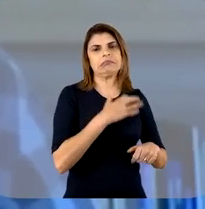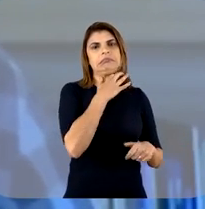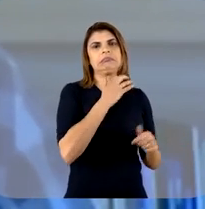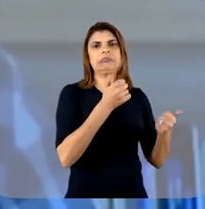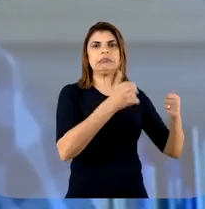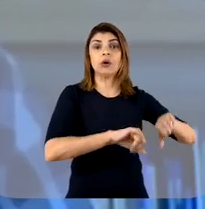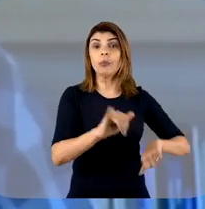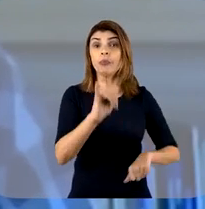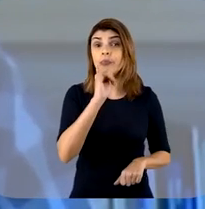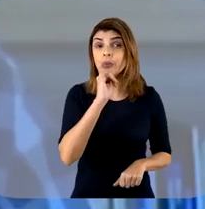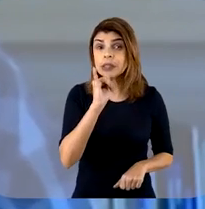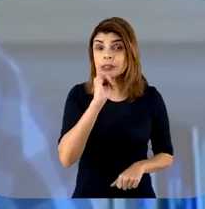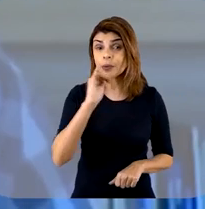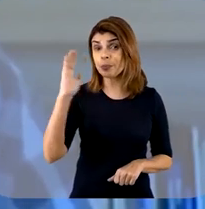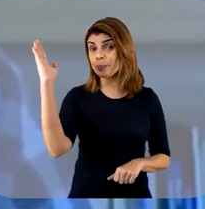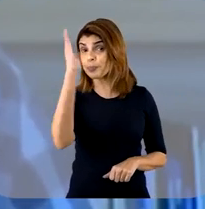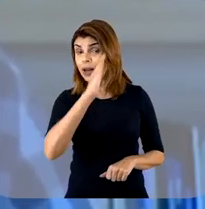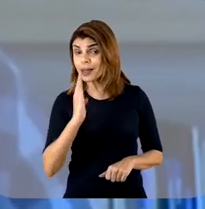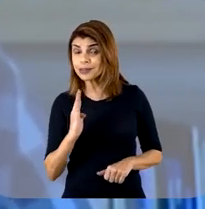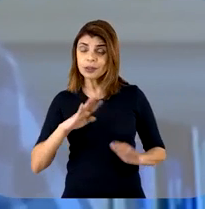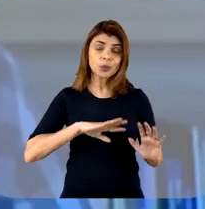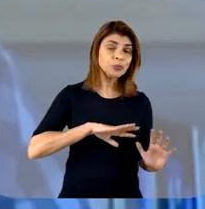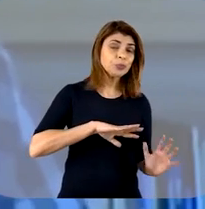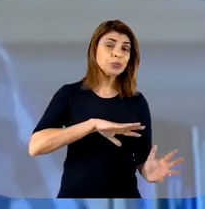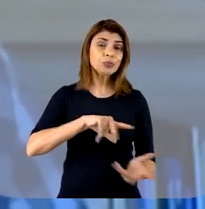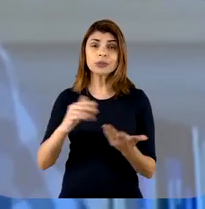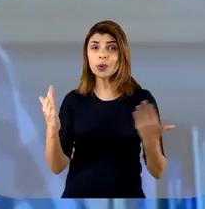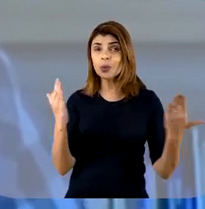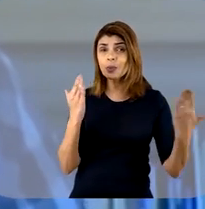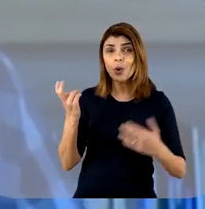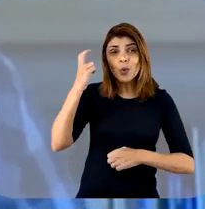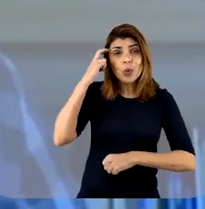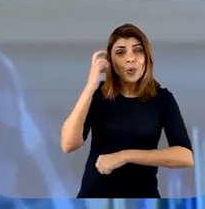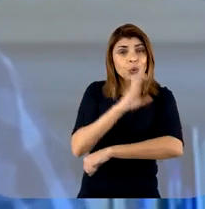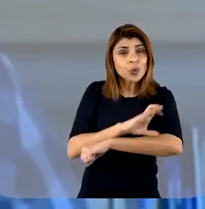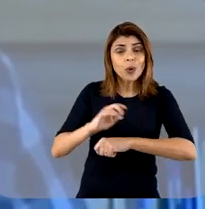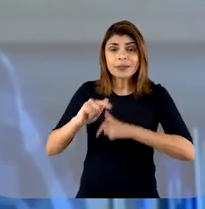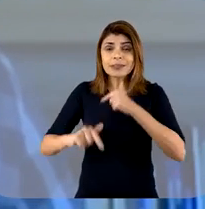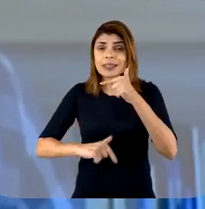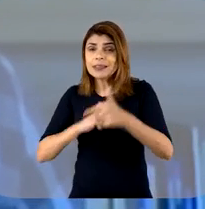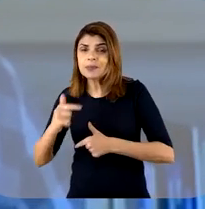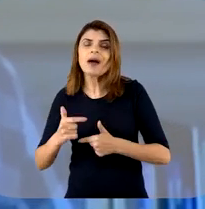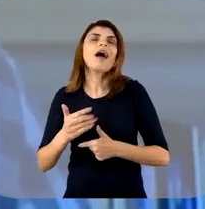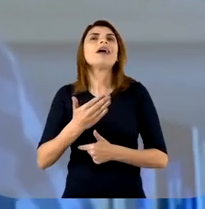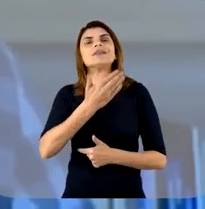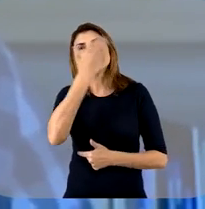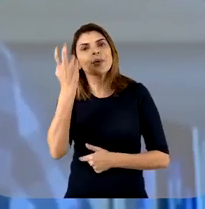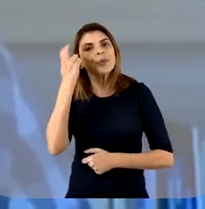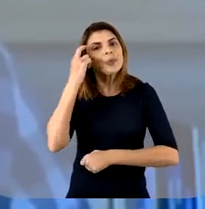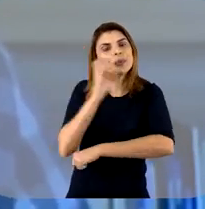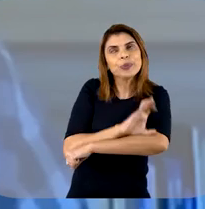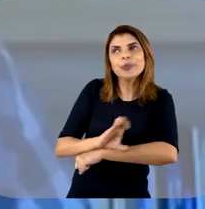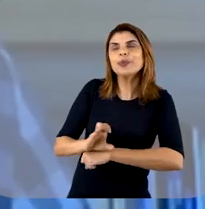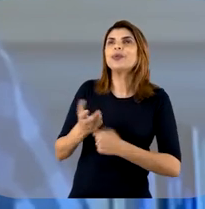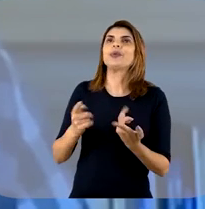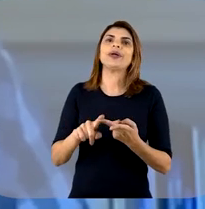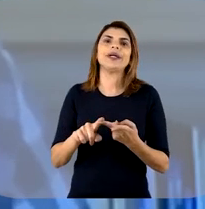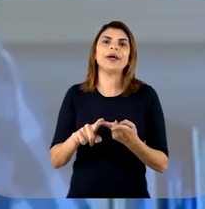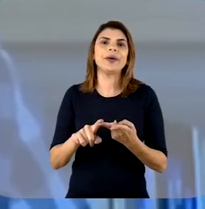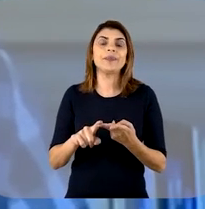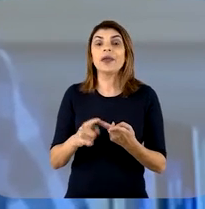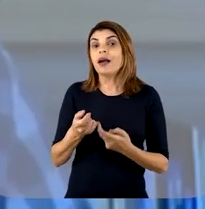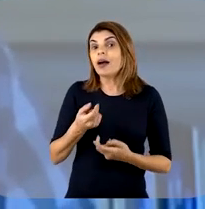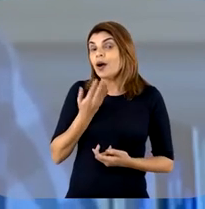no caso do Brasil e do mundo, a cultura, as atividades de entretenimento, a